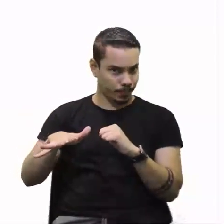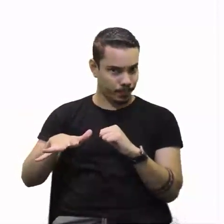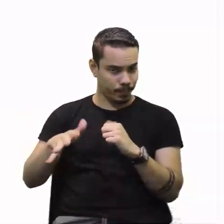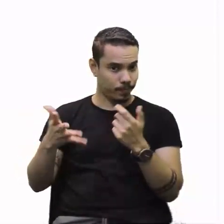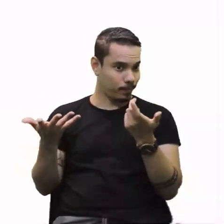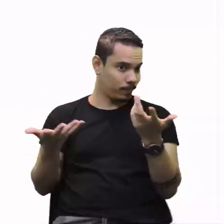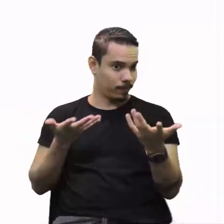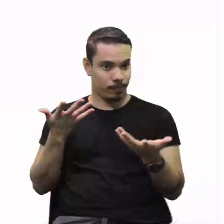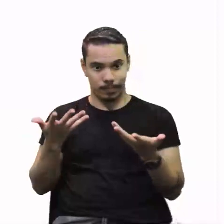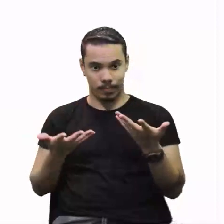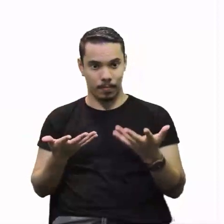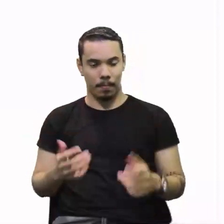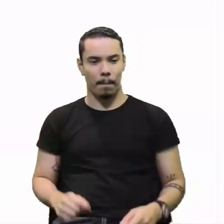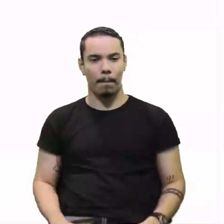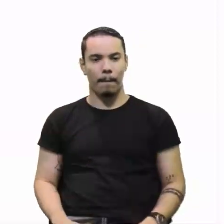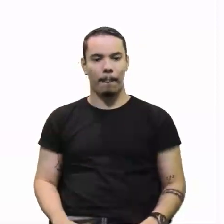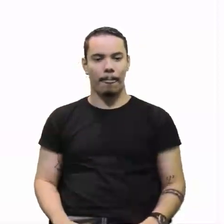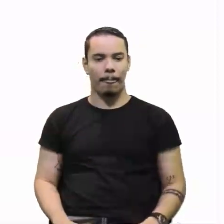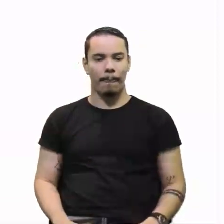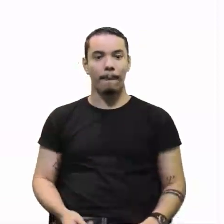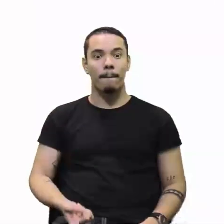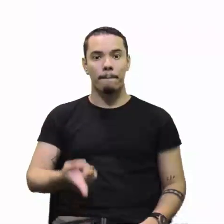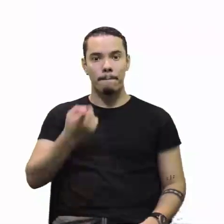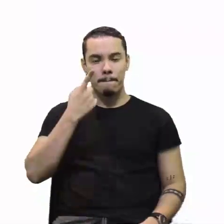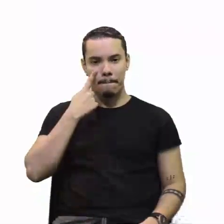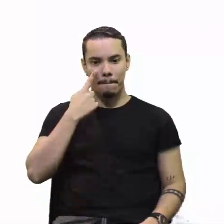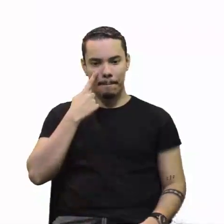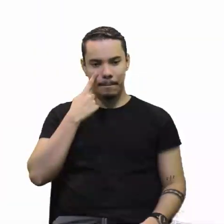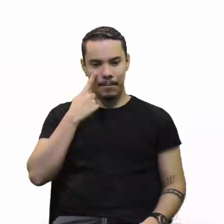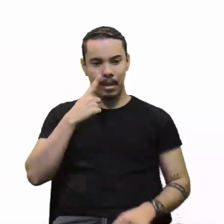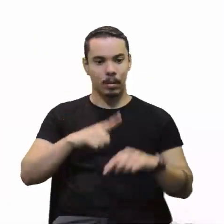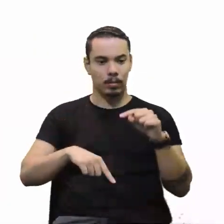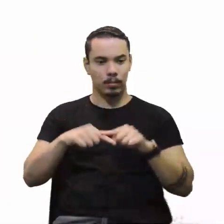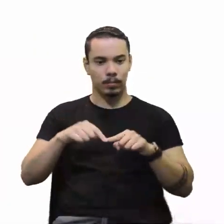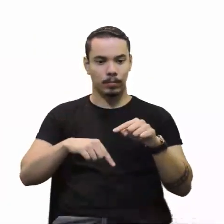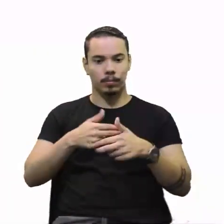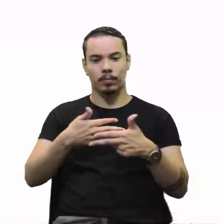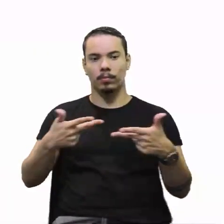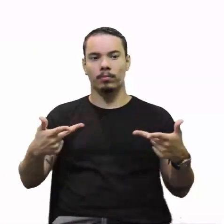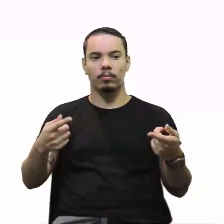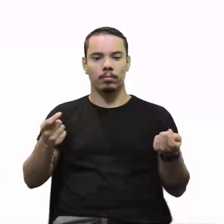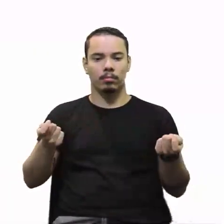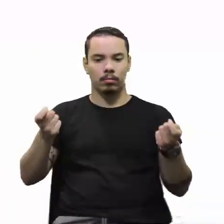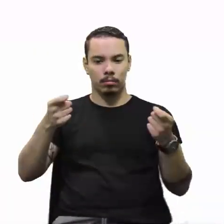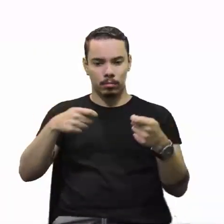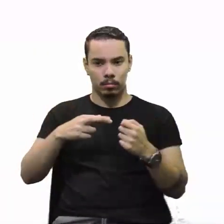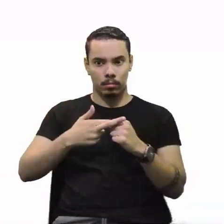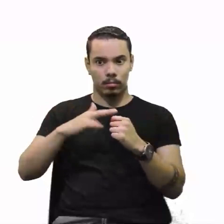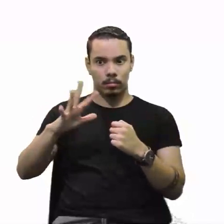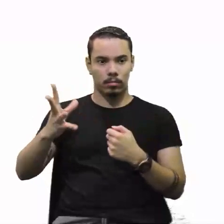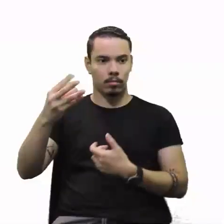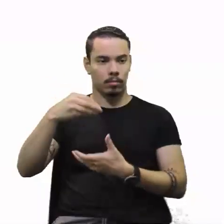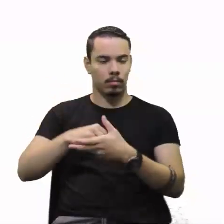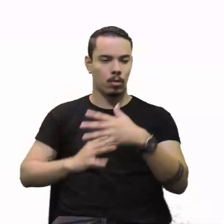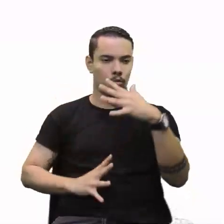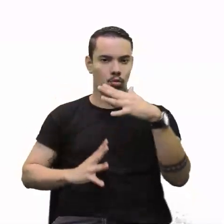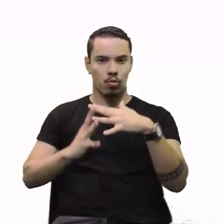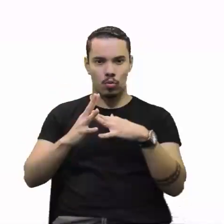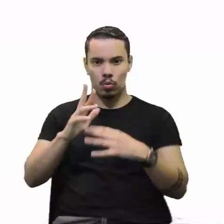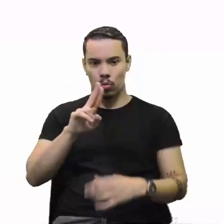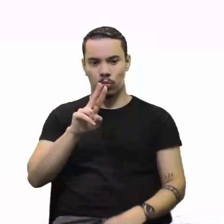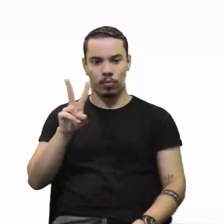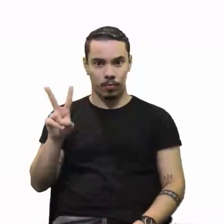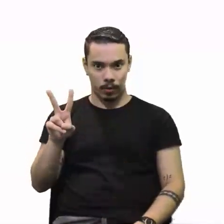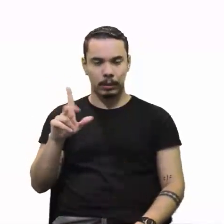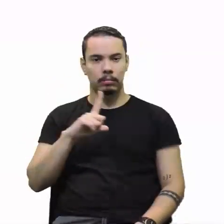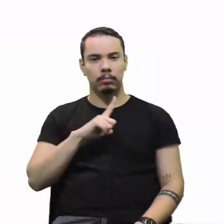radiação? Muito bem. Então, olha bem. O material irradiado, provavelmente com radiação ultravioleta,